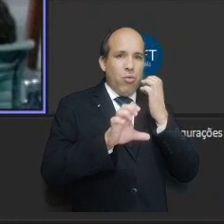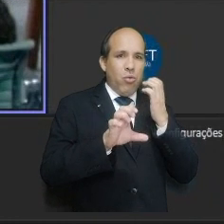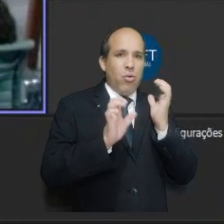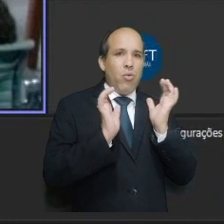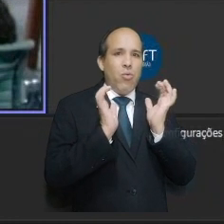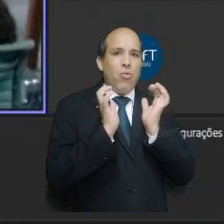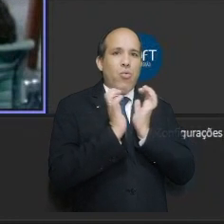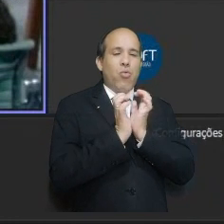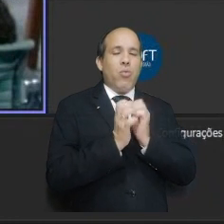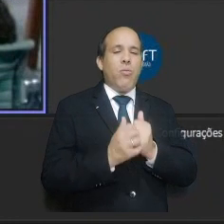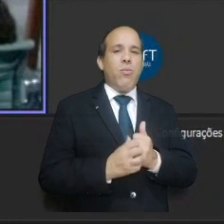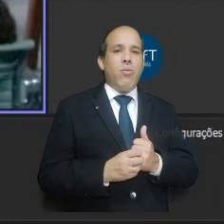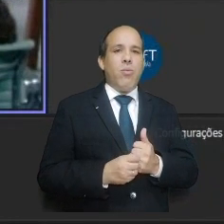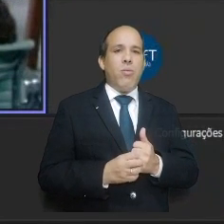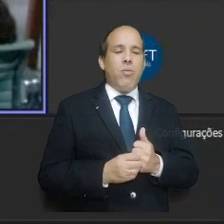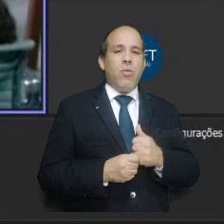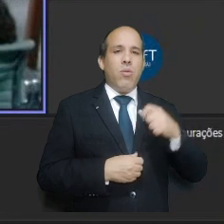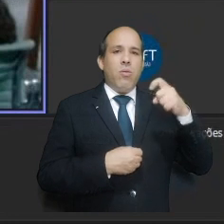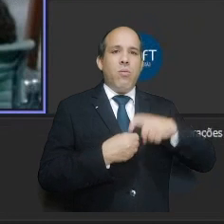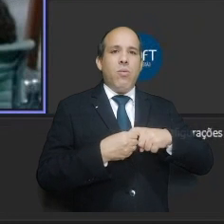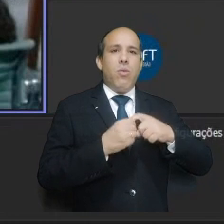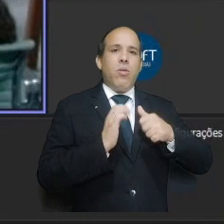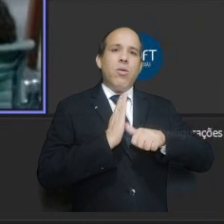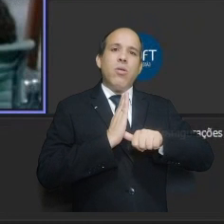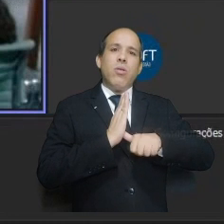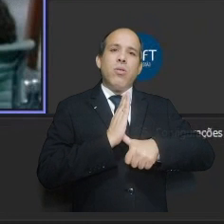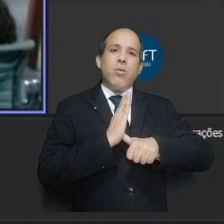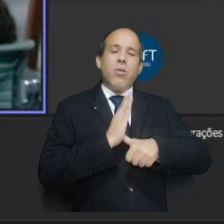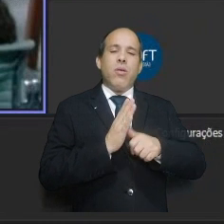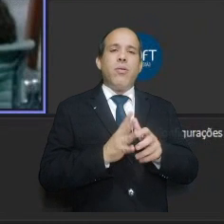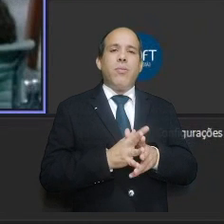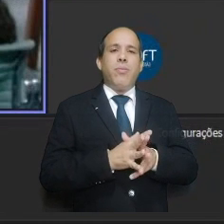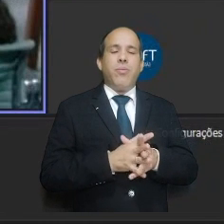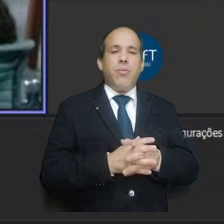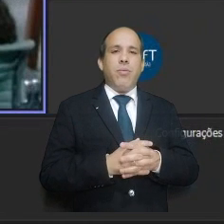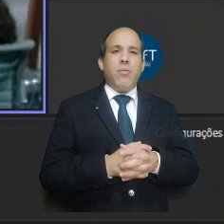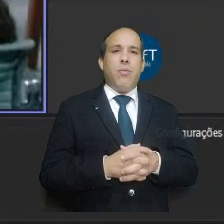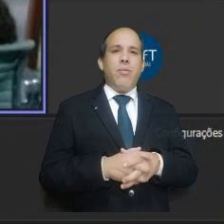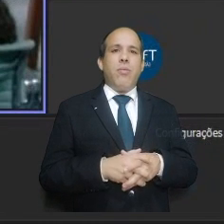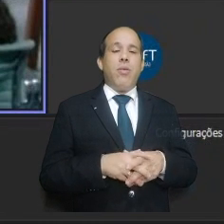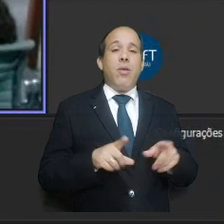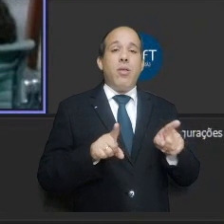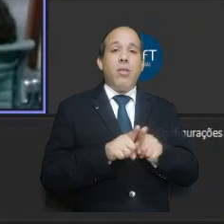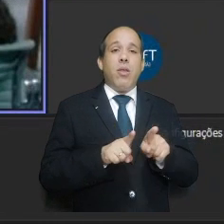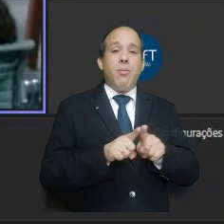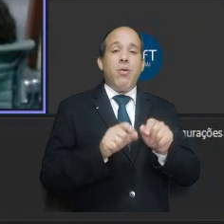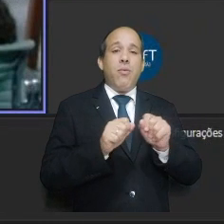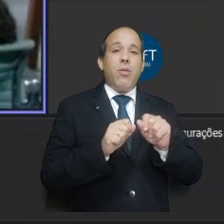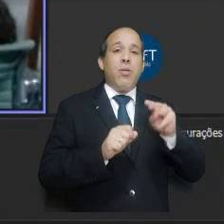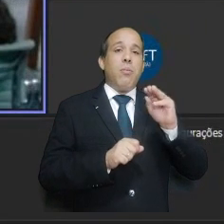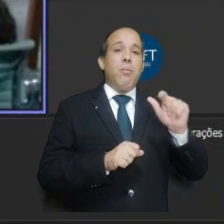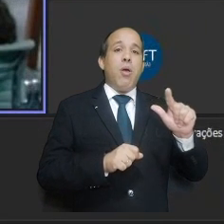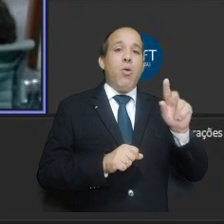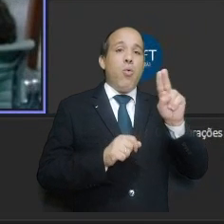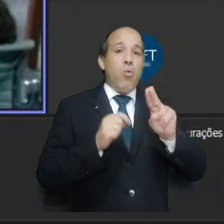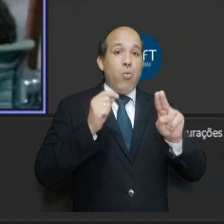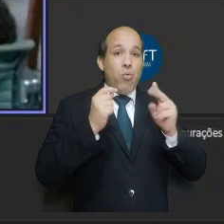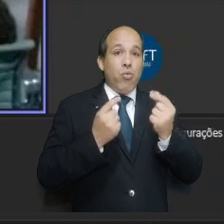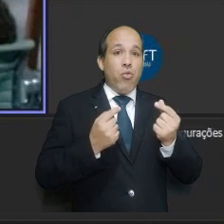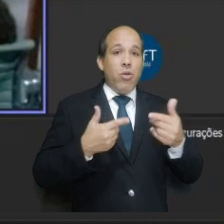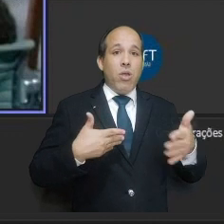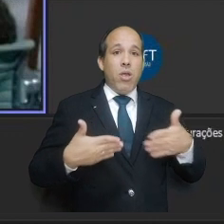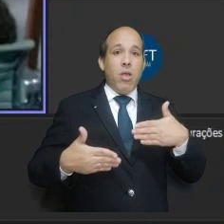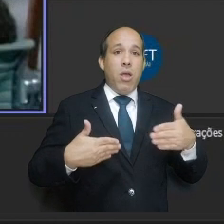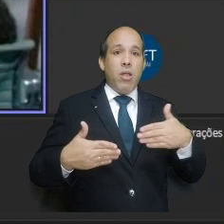dos engenheiros que estavam associados ao clube e fazendo mau uso